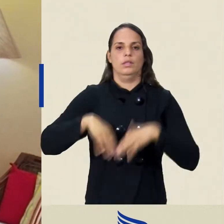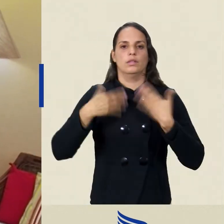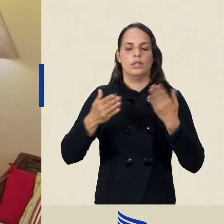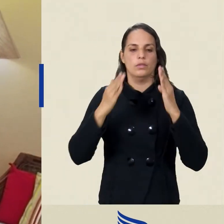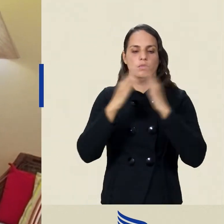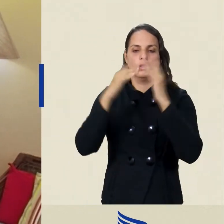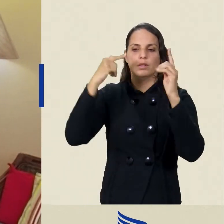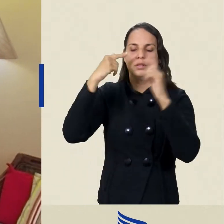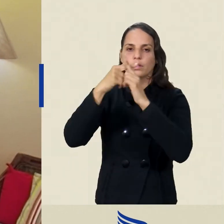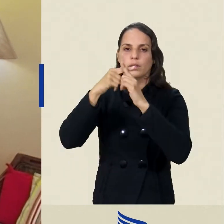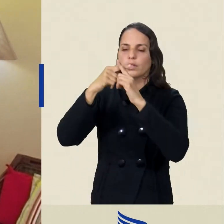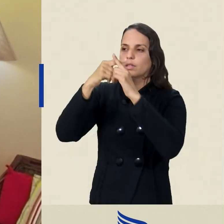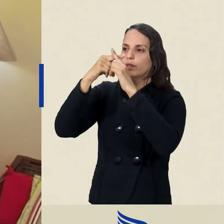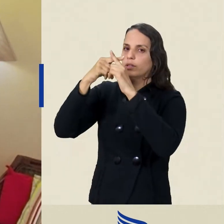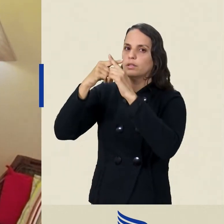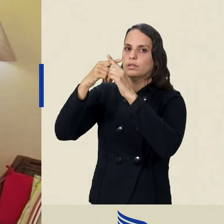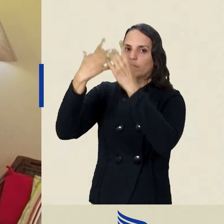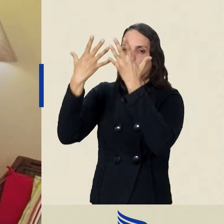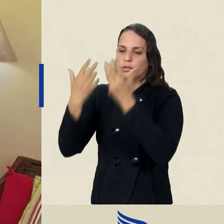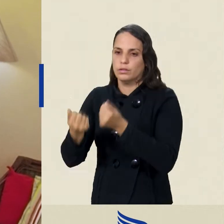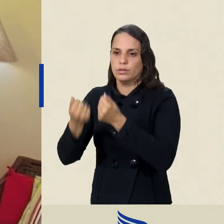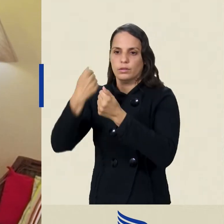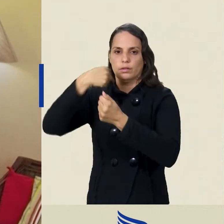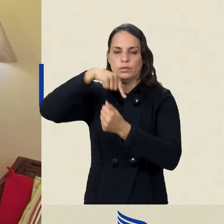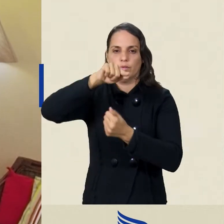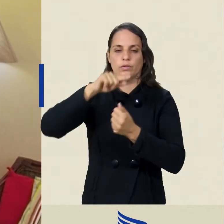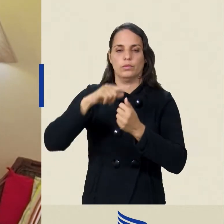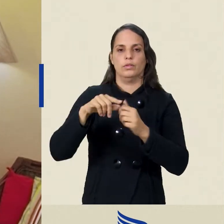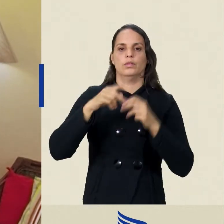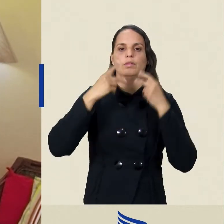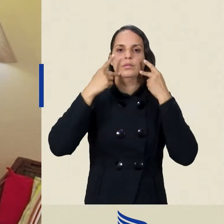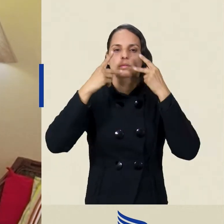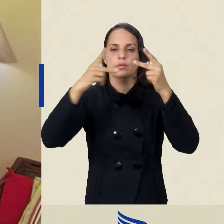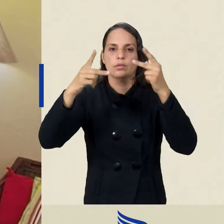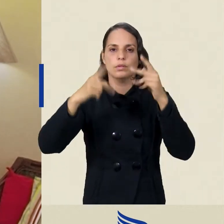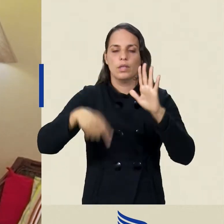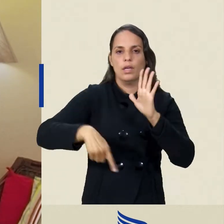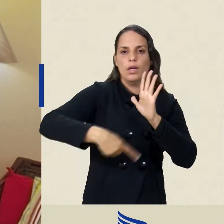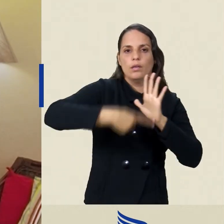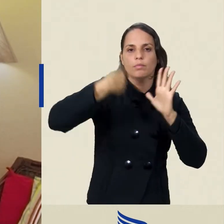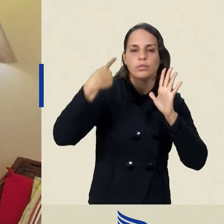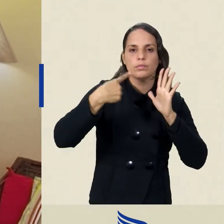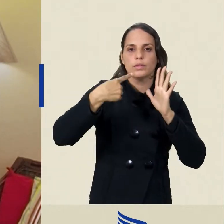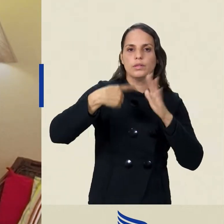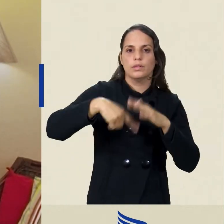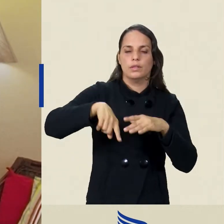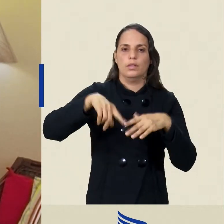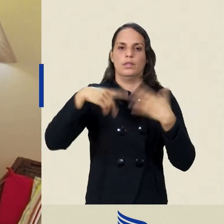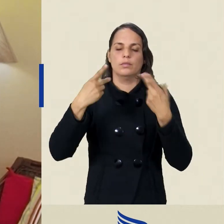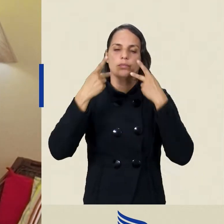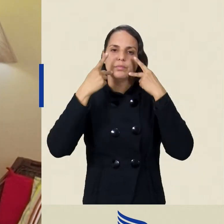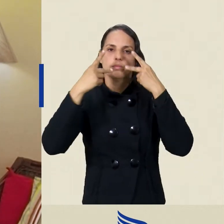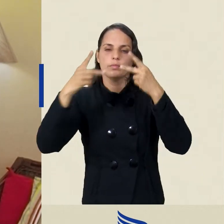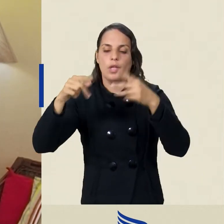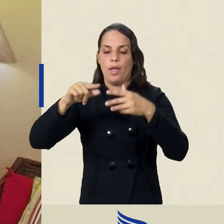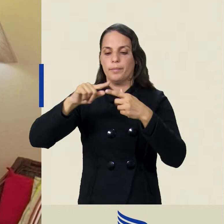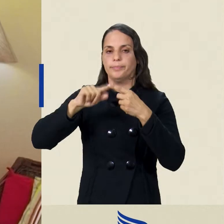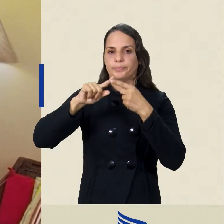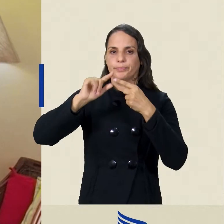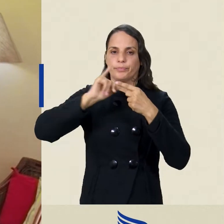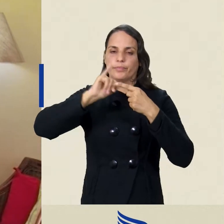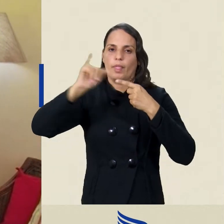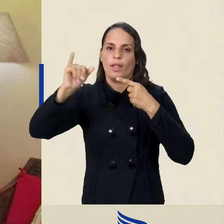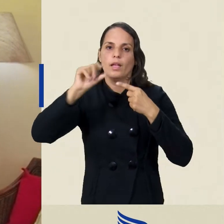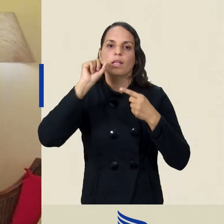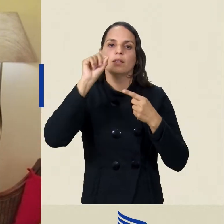licença para pregar. A primeira mensagem angélica foi pregada por um batista. O propósito